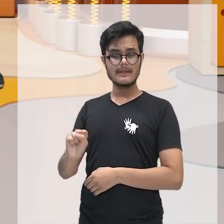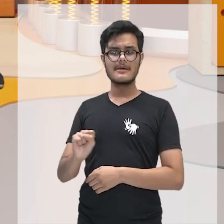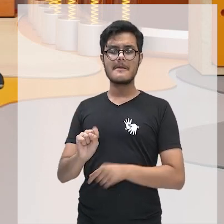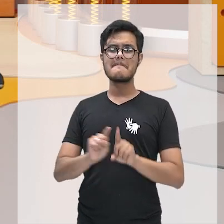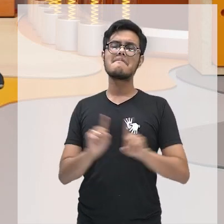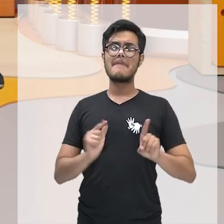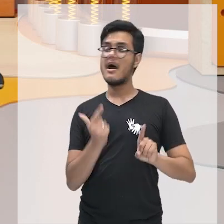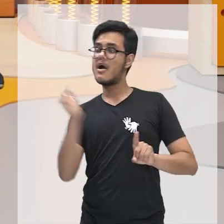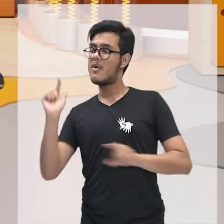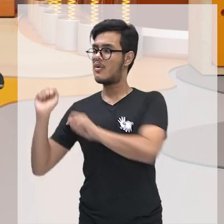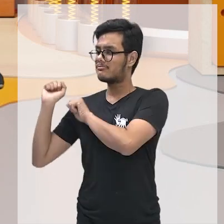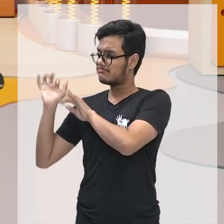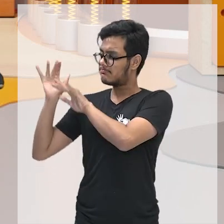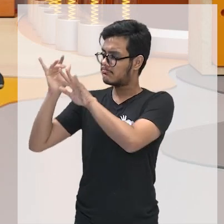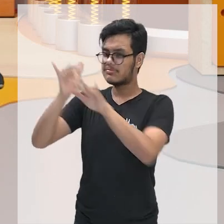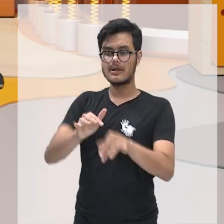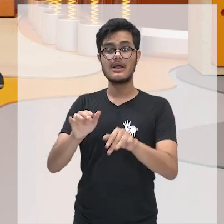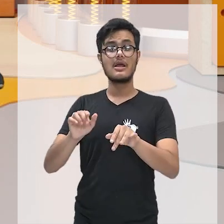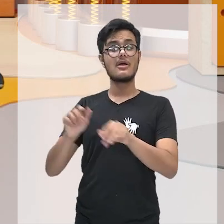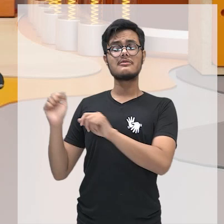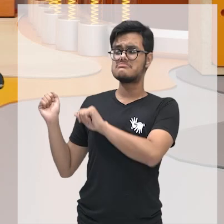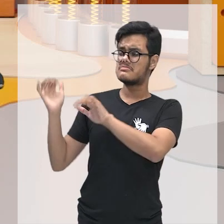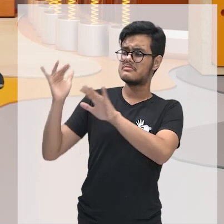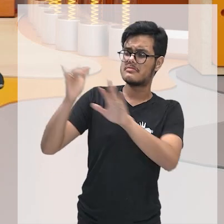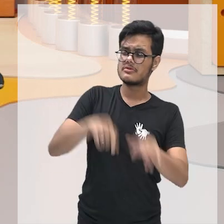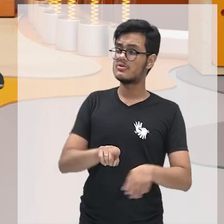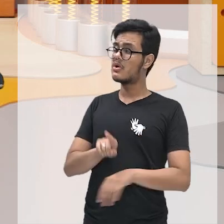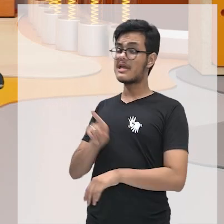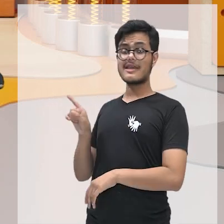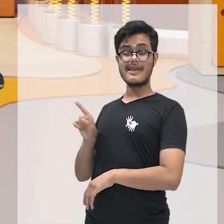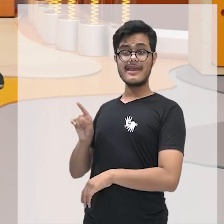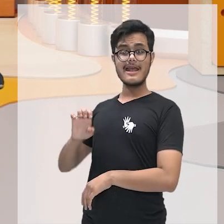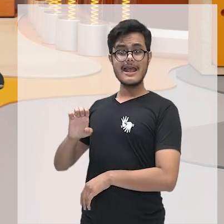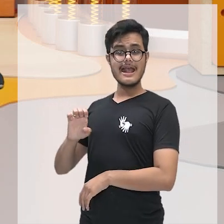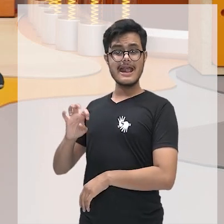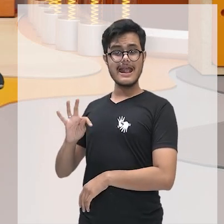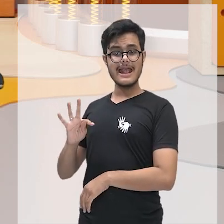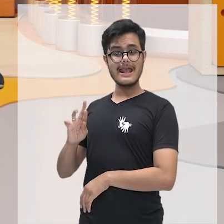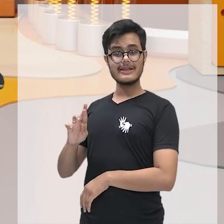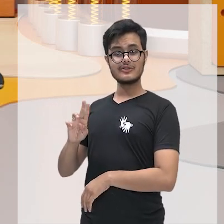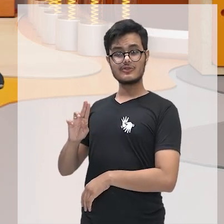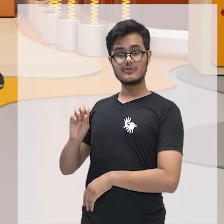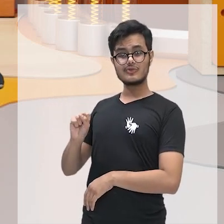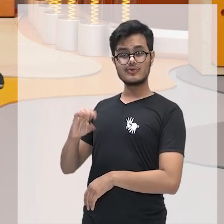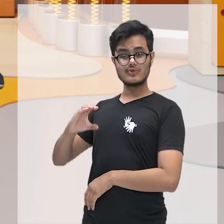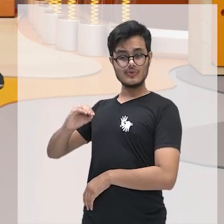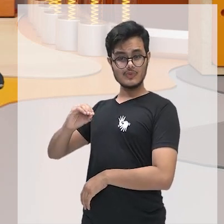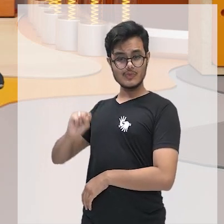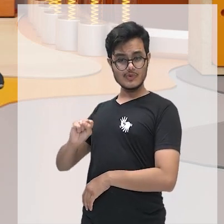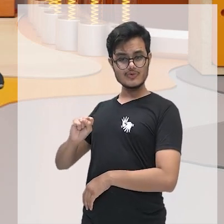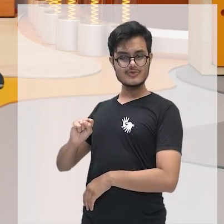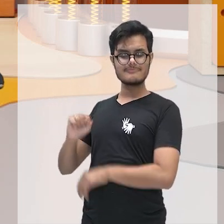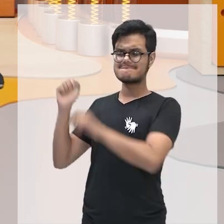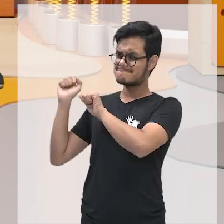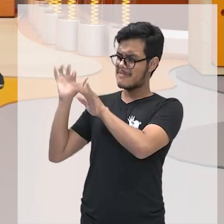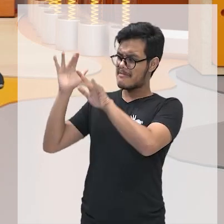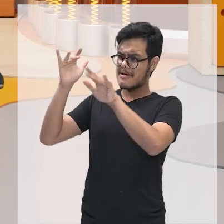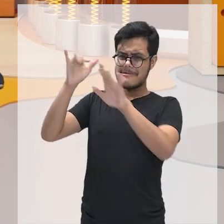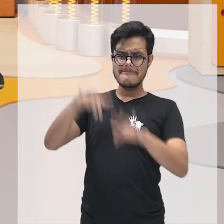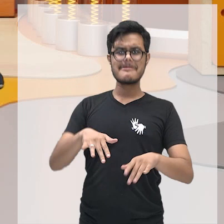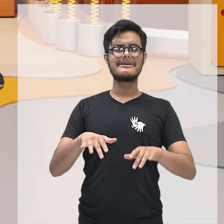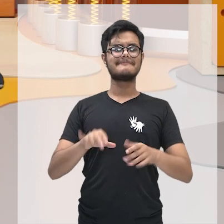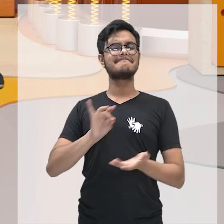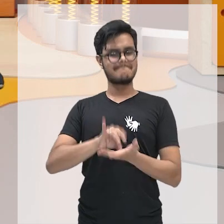posteriormente nós vamos ver a chegada dos etruscos etruscos chegando na região eles vão ser